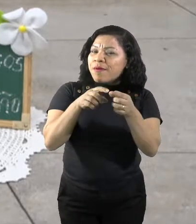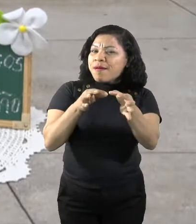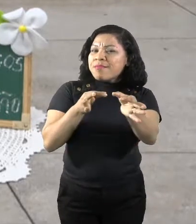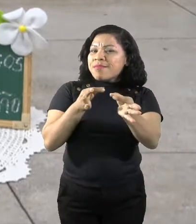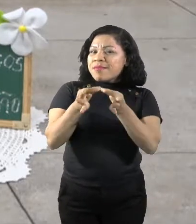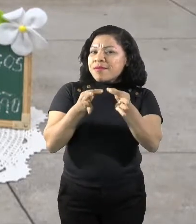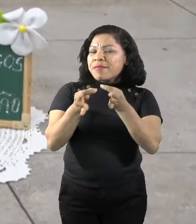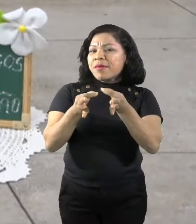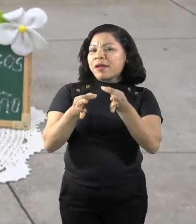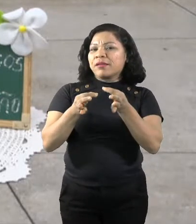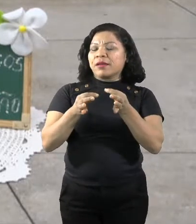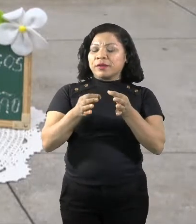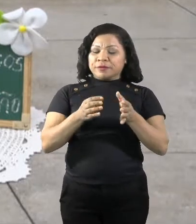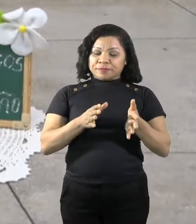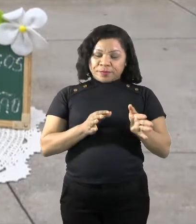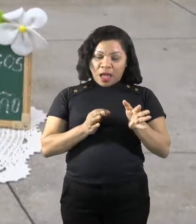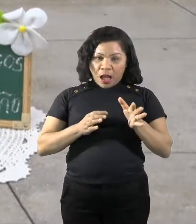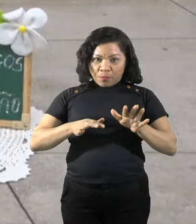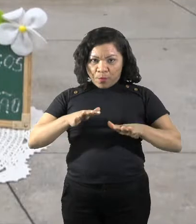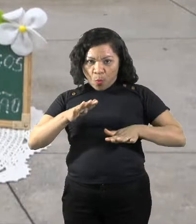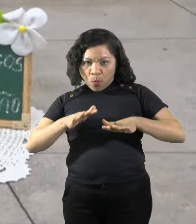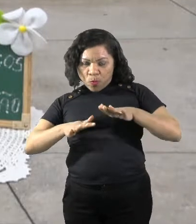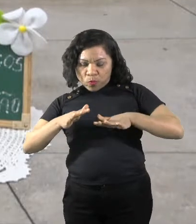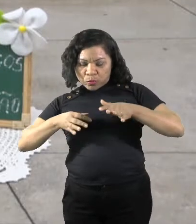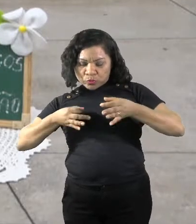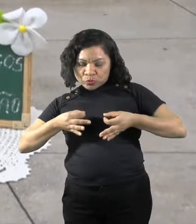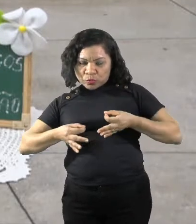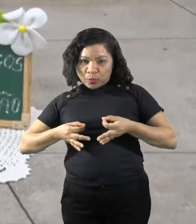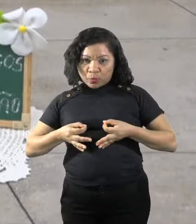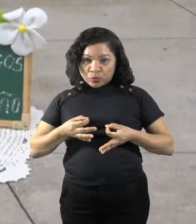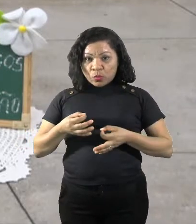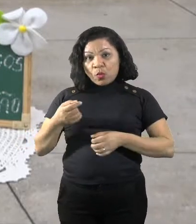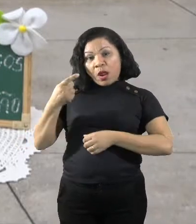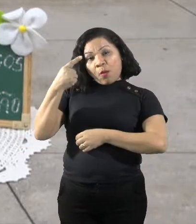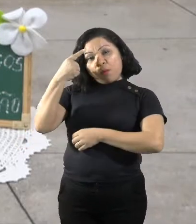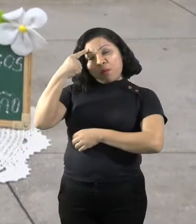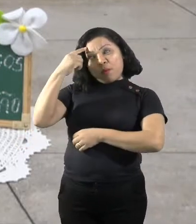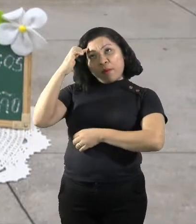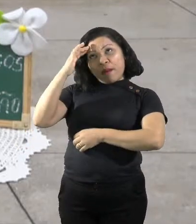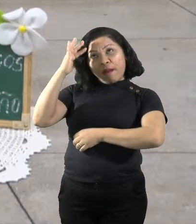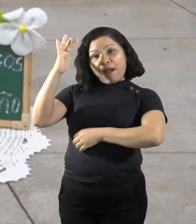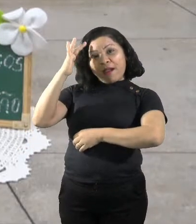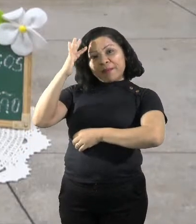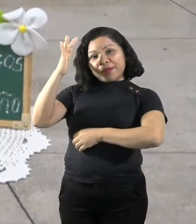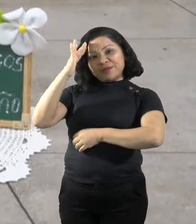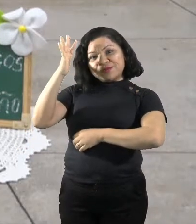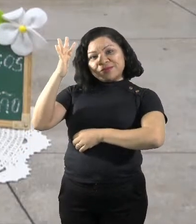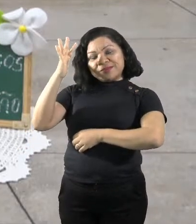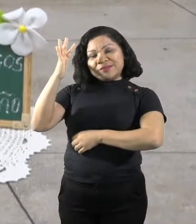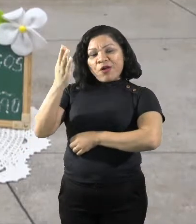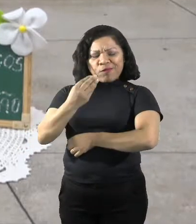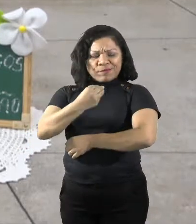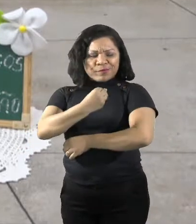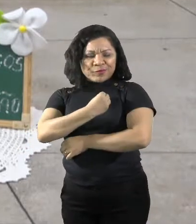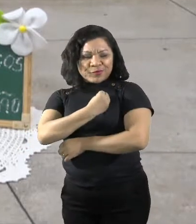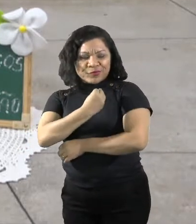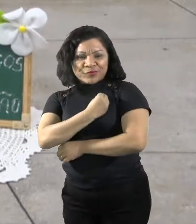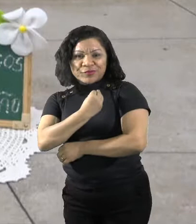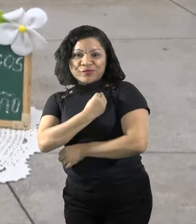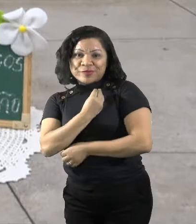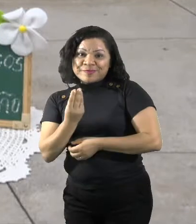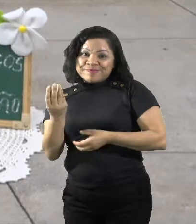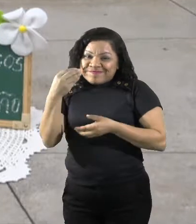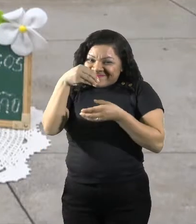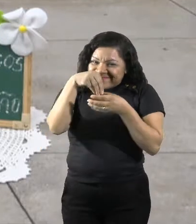motora, o raciocínio, a imaginação da criança. Eles vão viver, vão entrar na